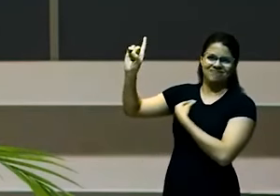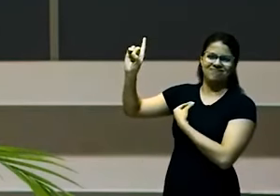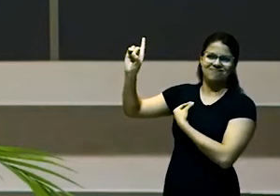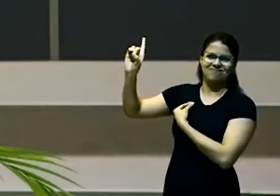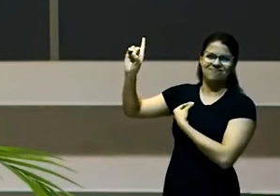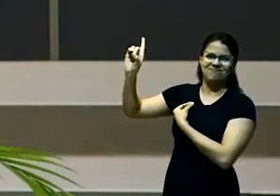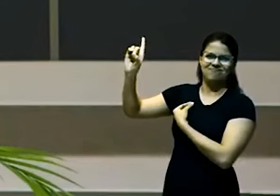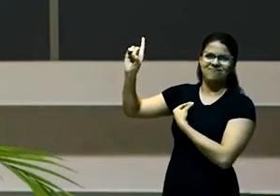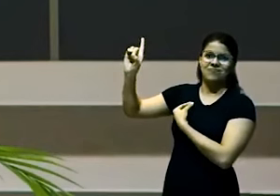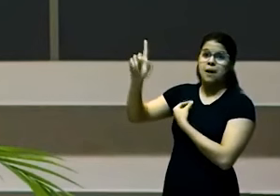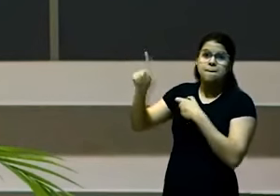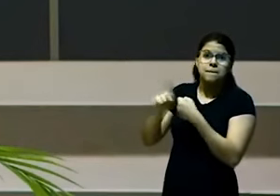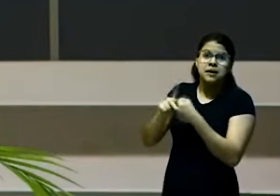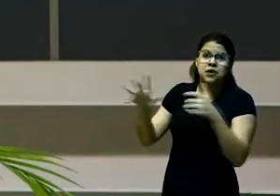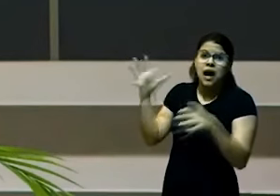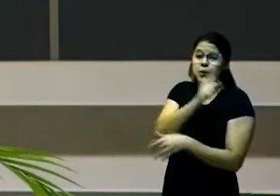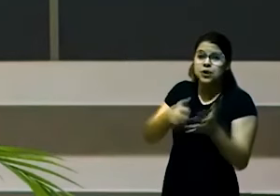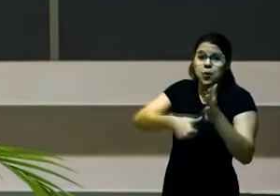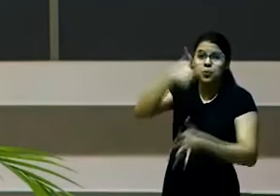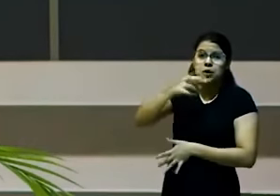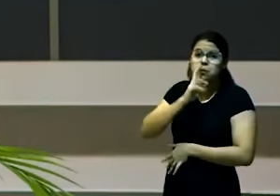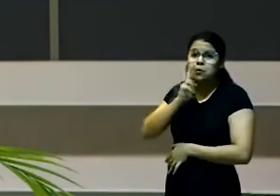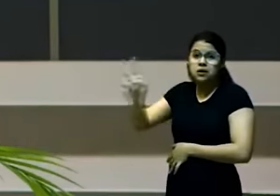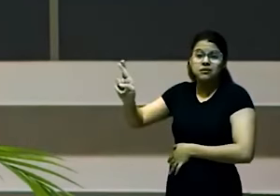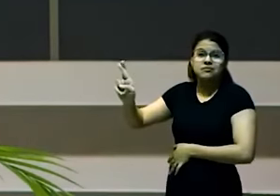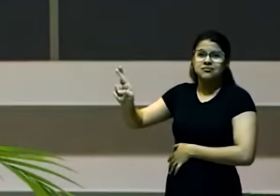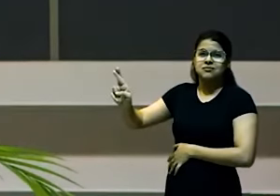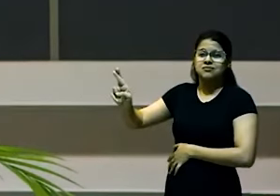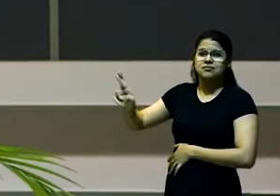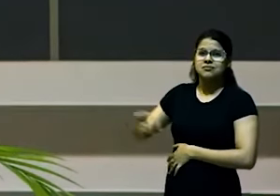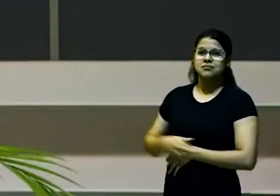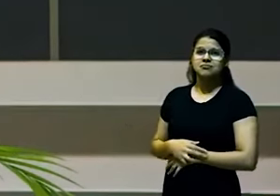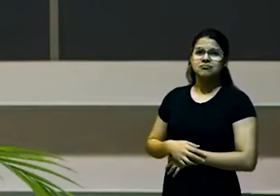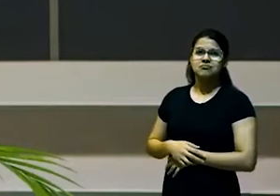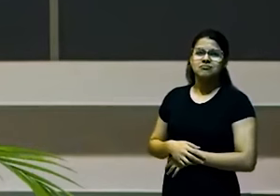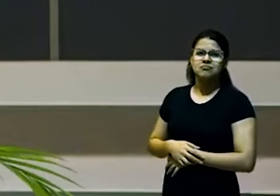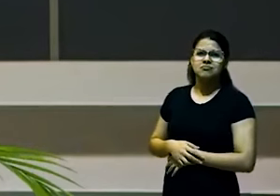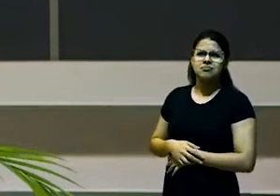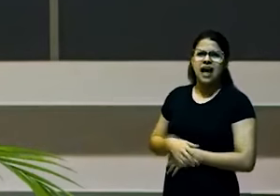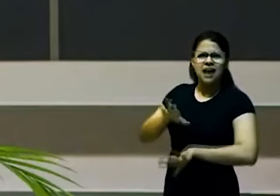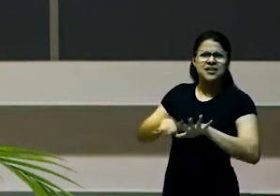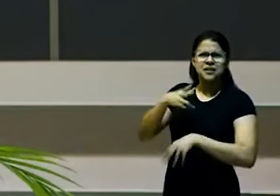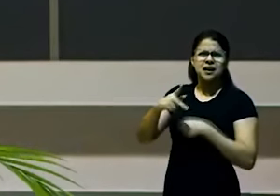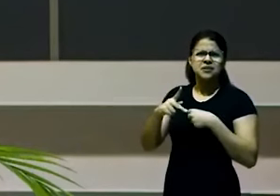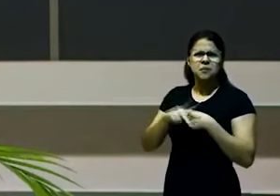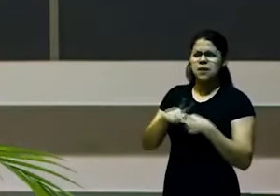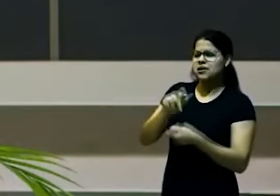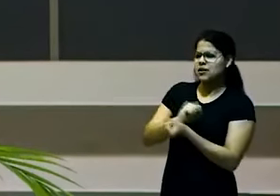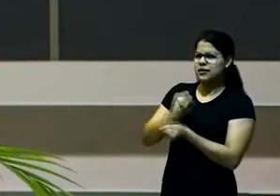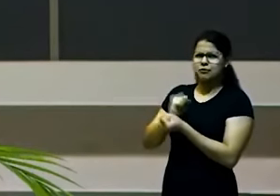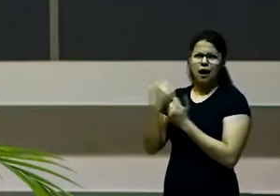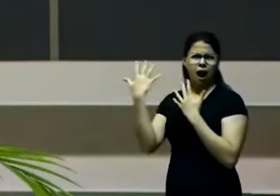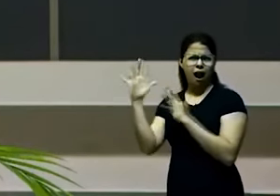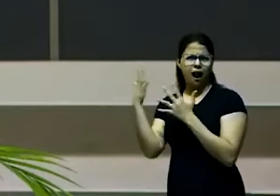primeiro a responder e talvez por ser o primeiro a responder esperava um elogio alguma palavra do senhor